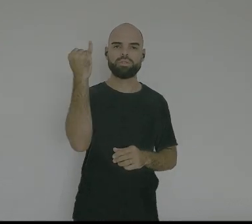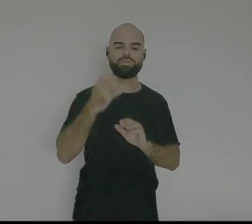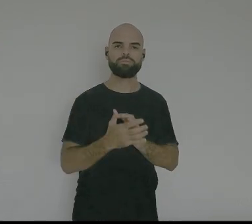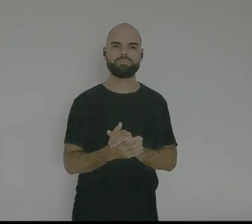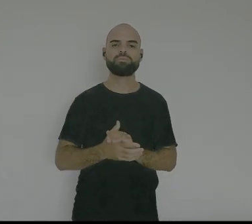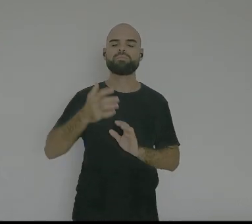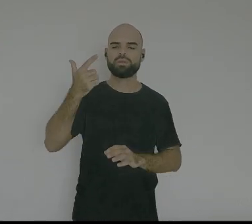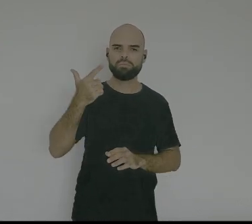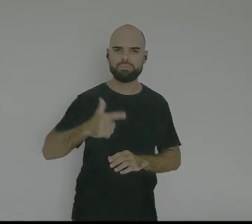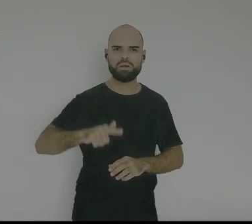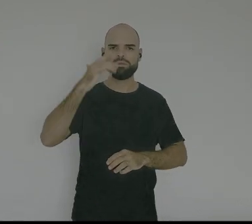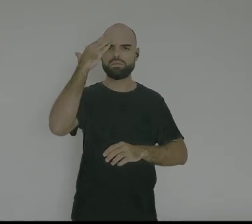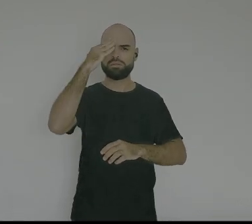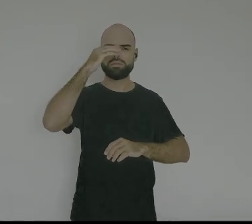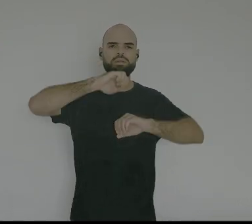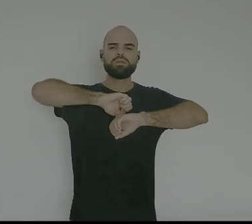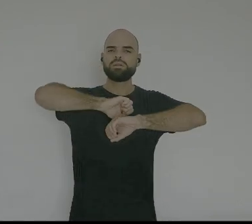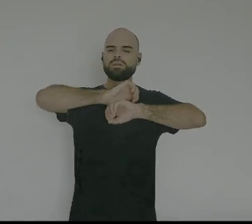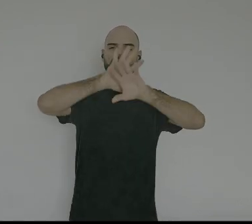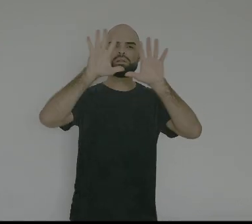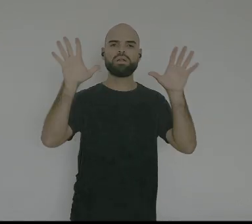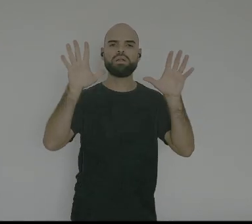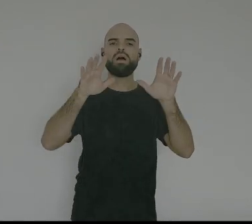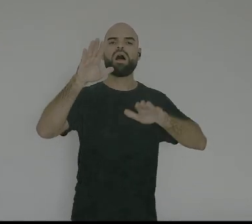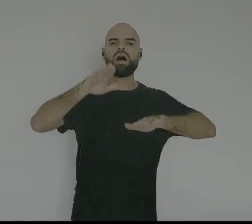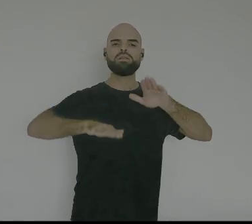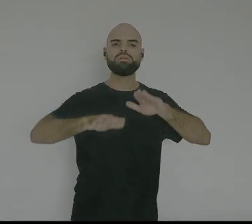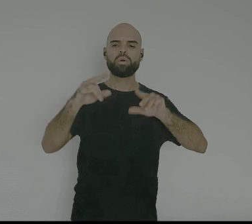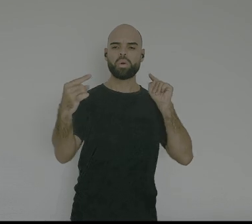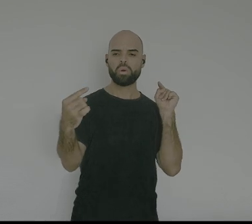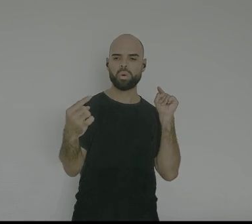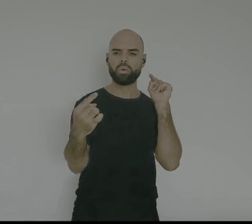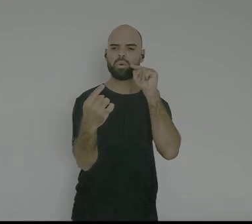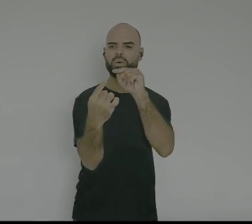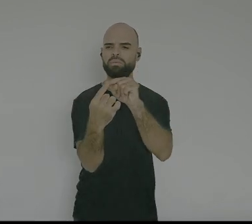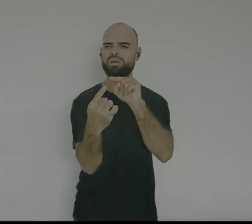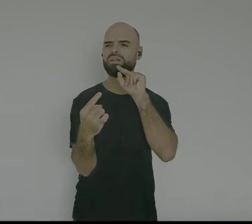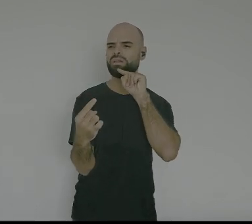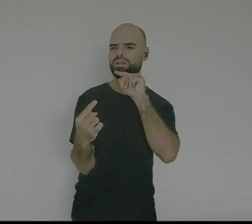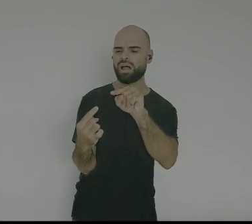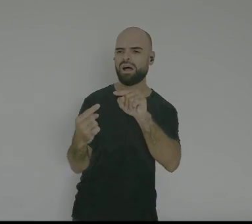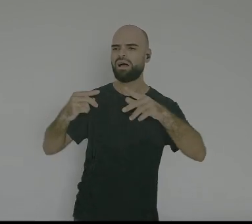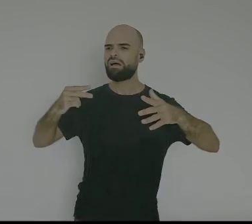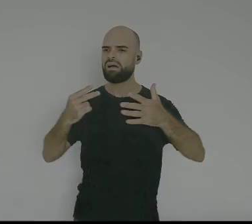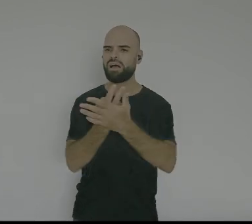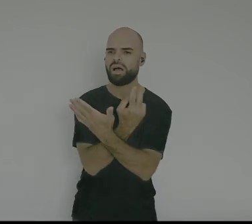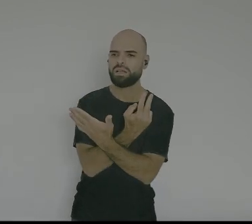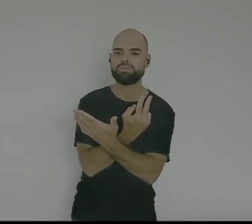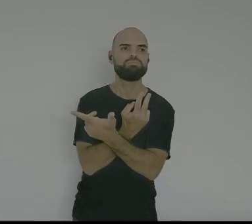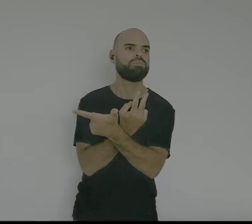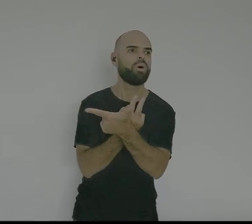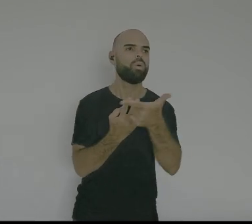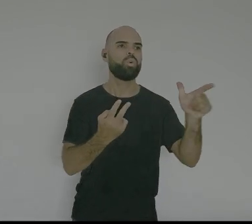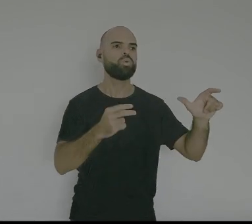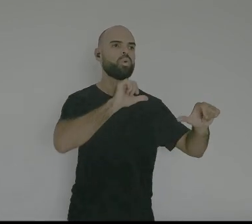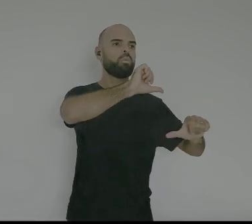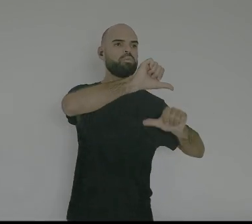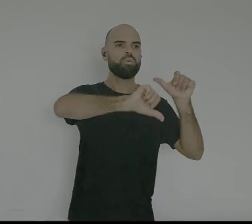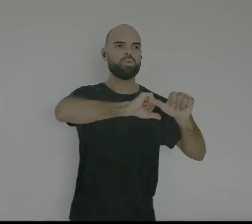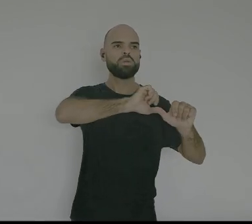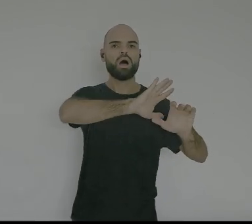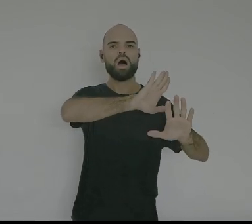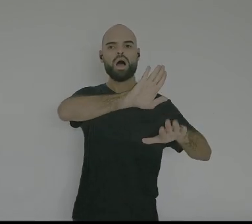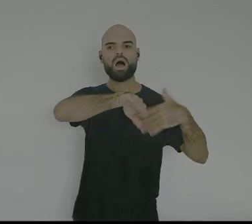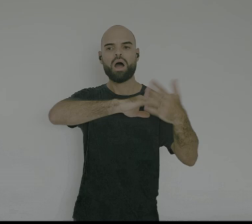problema, né, dos sistemas fragmentados, o sistema em silos. Compreender que a solução de um ponto de atenção muitas vezes depende